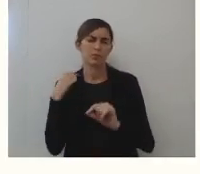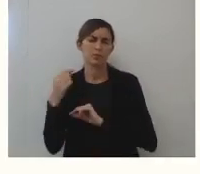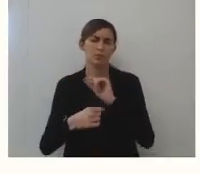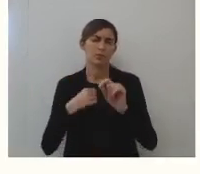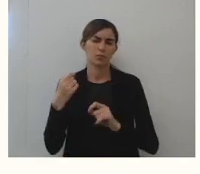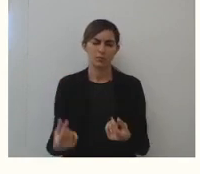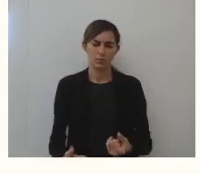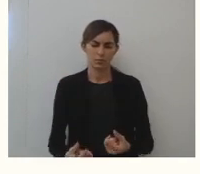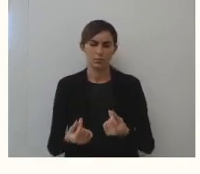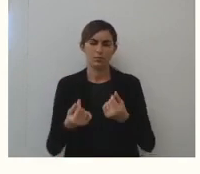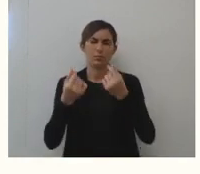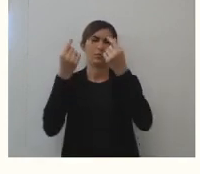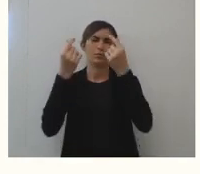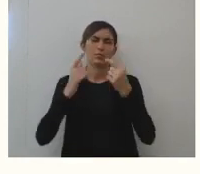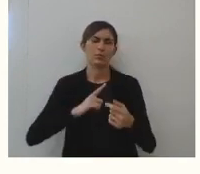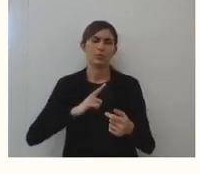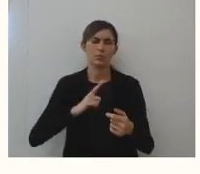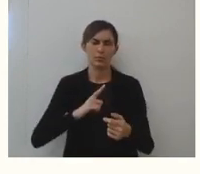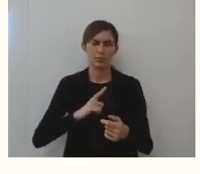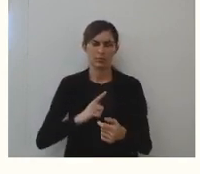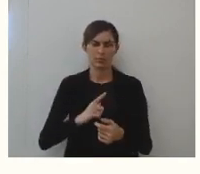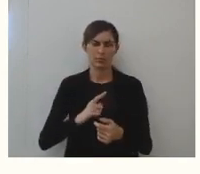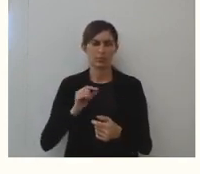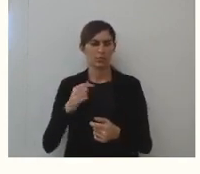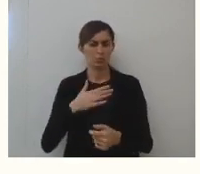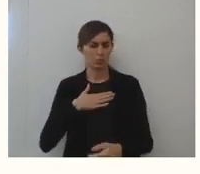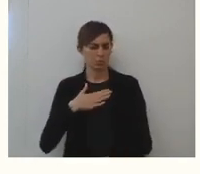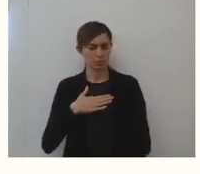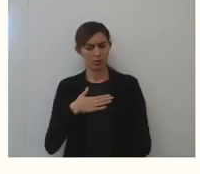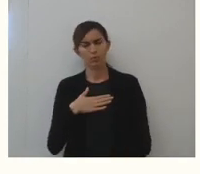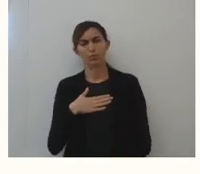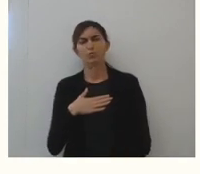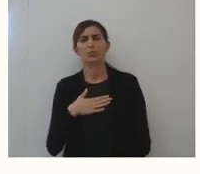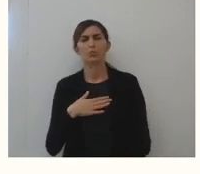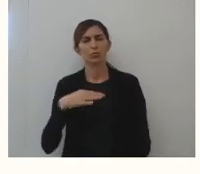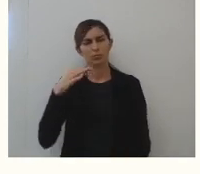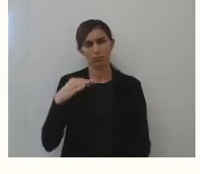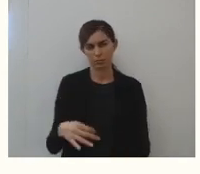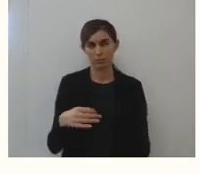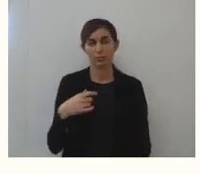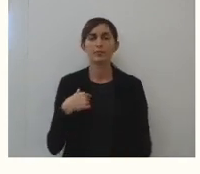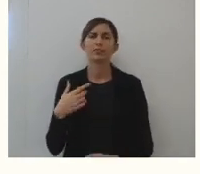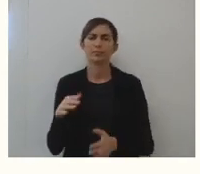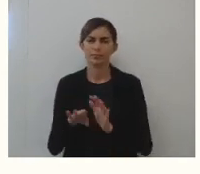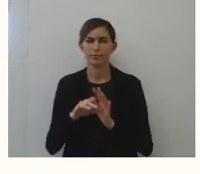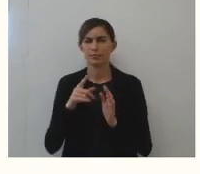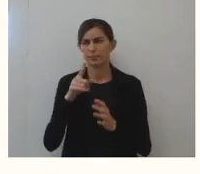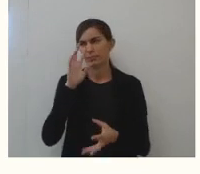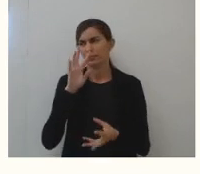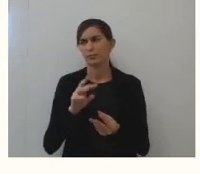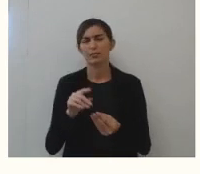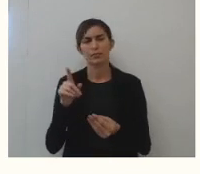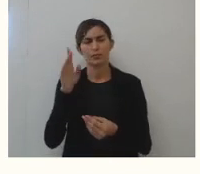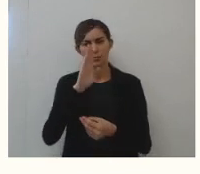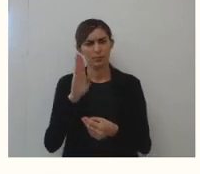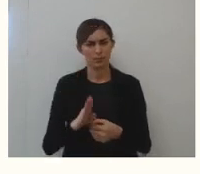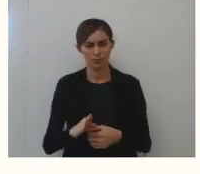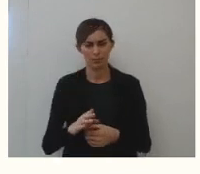que o capitalismo ele tem a ver comigo, certo? E aí a gente vai chegar a essa conclusão aqui, ó. No